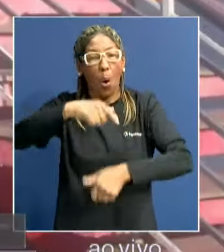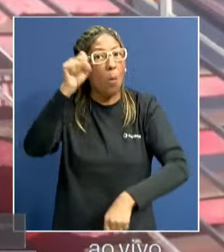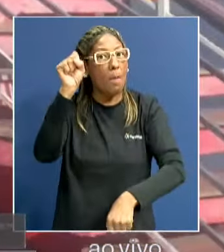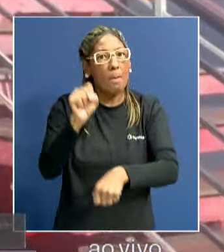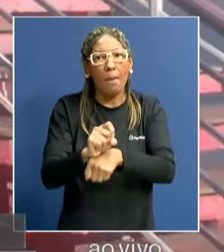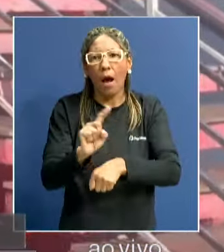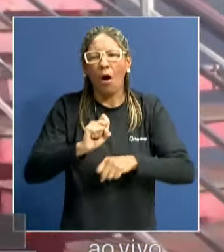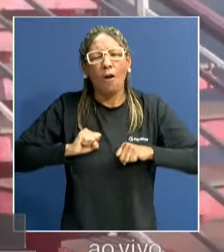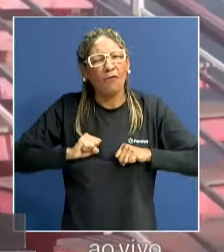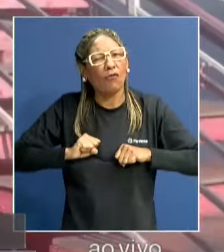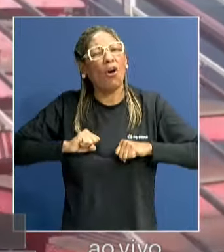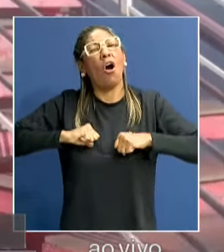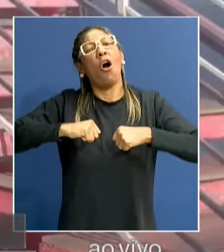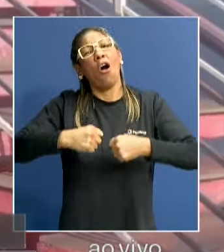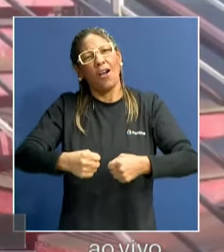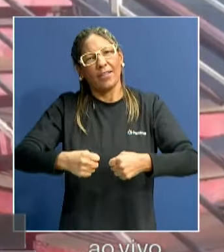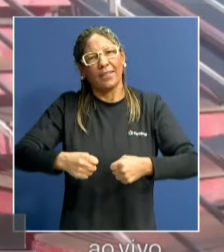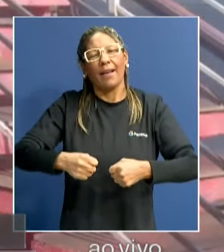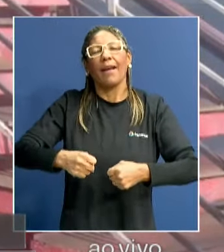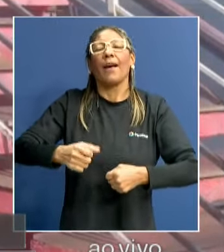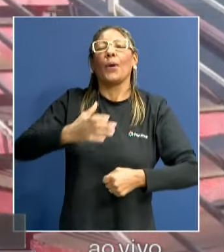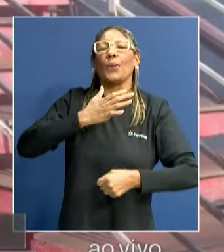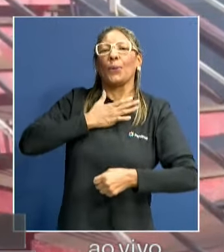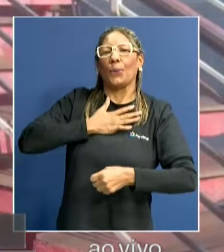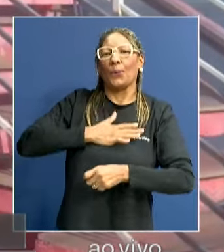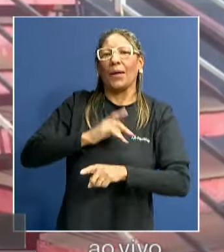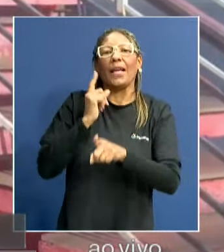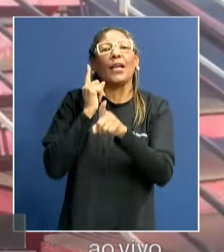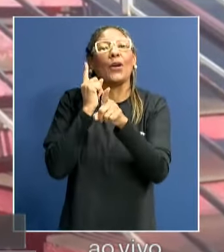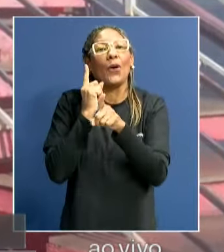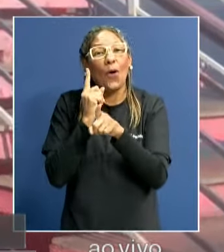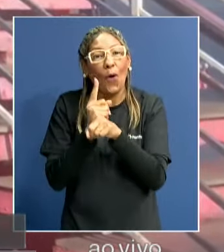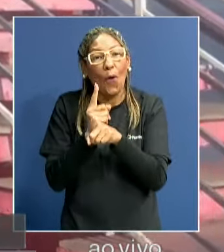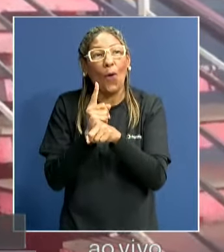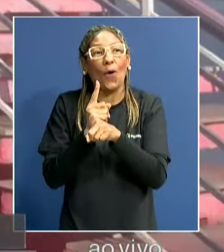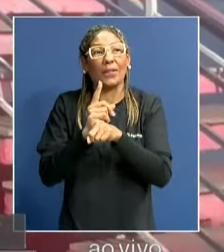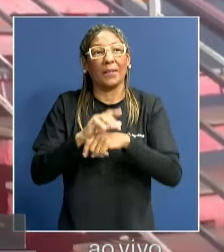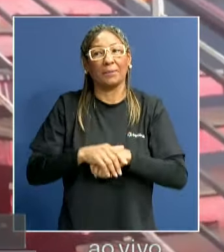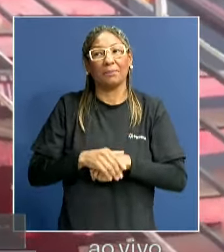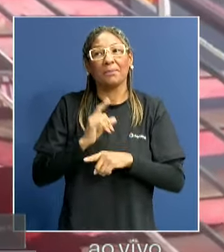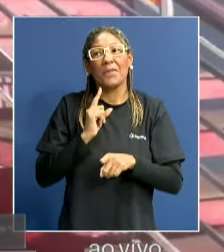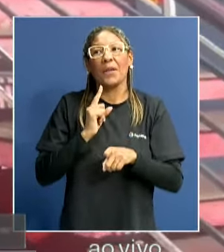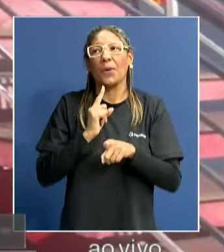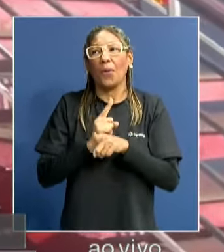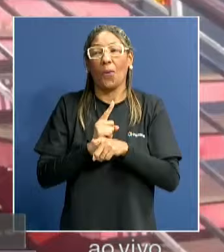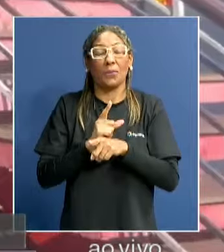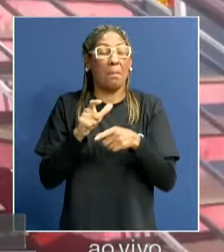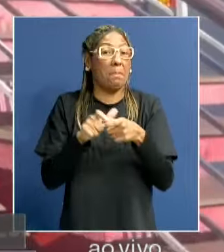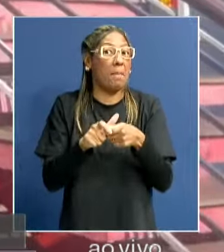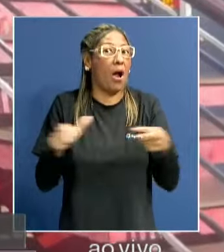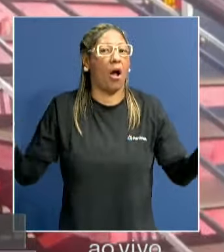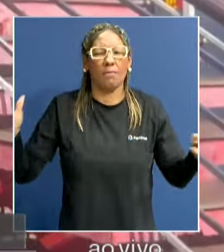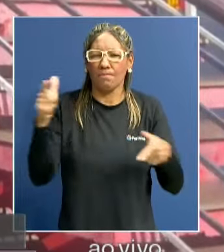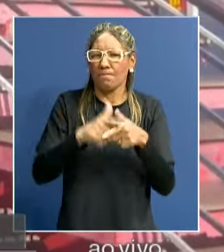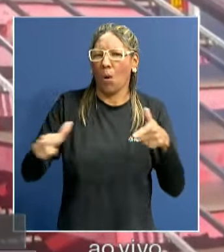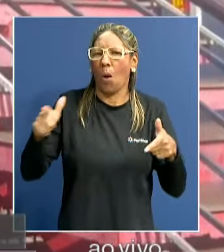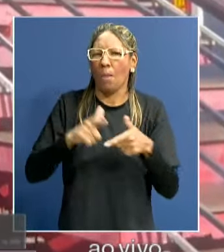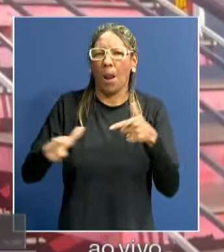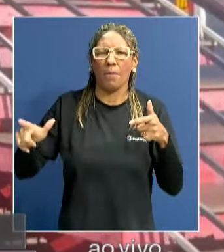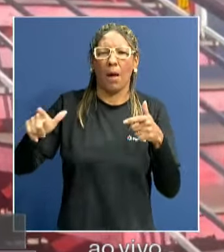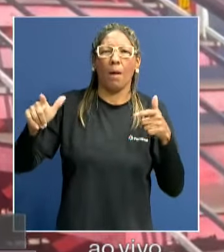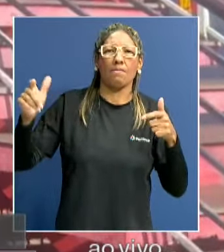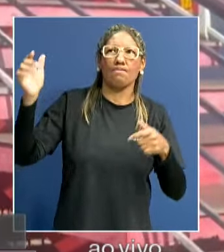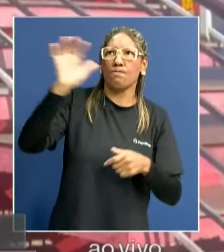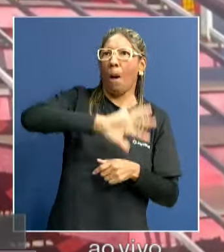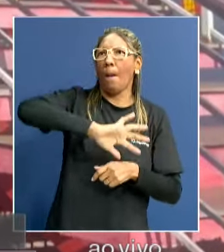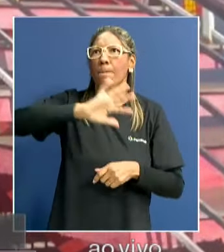Um esforço que é recompensado a cada encontro com sobreviventes da maior catástrofe meteorológica